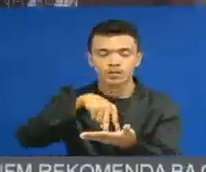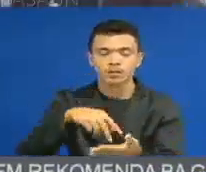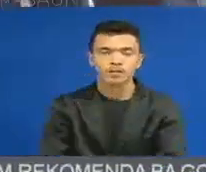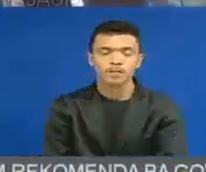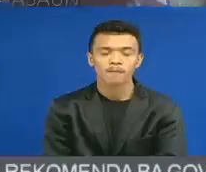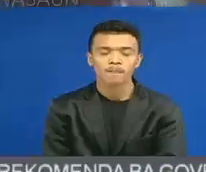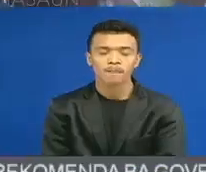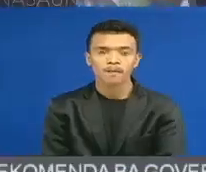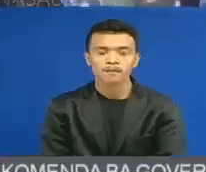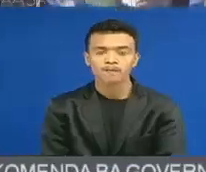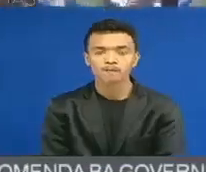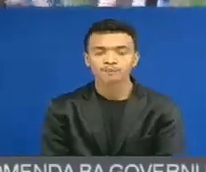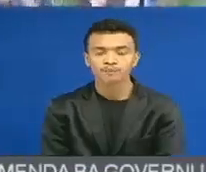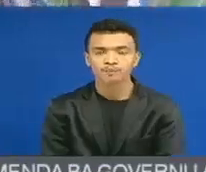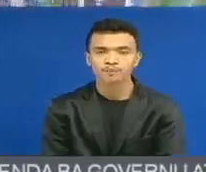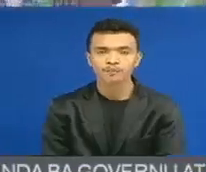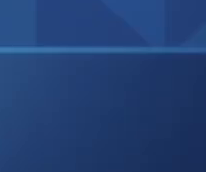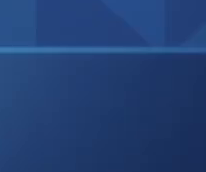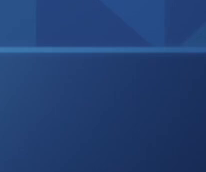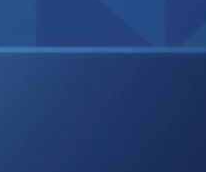Domingos de Deus, ba RTTL.